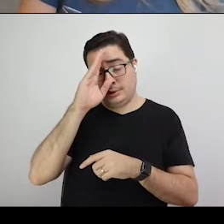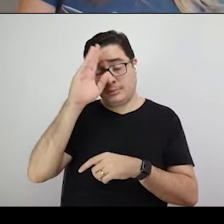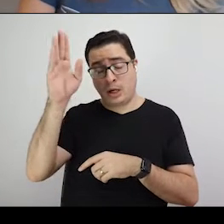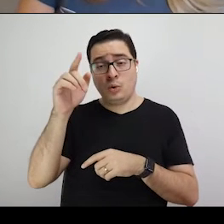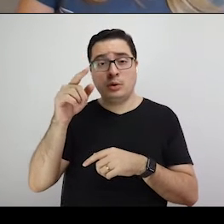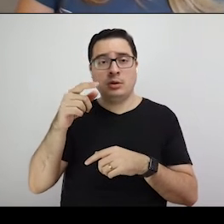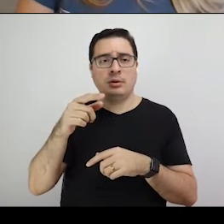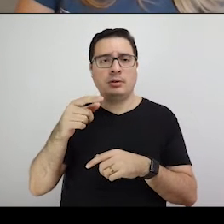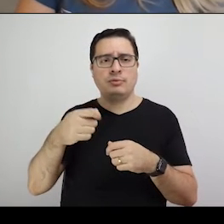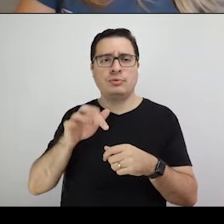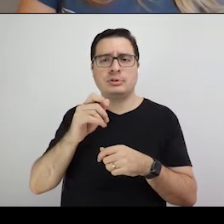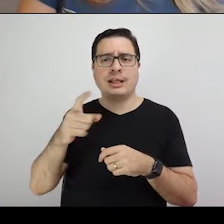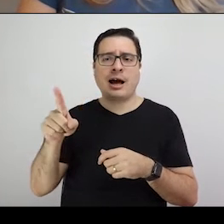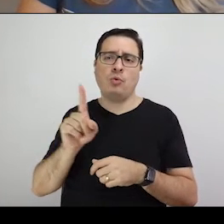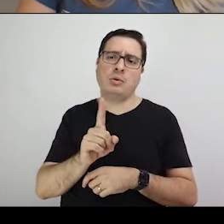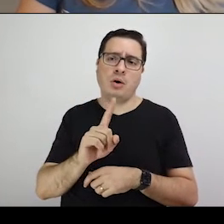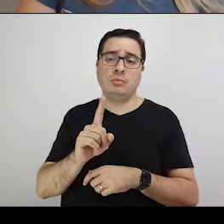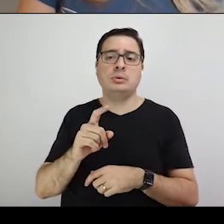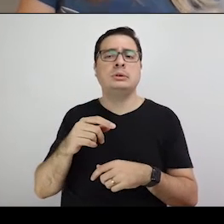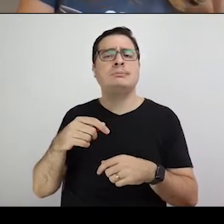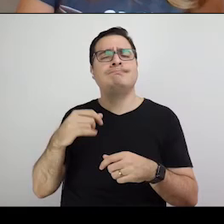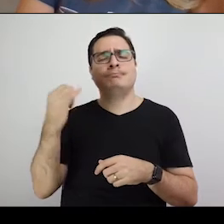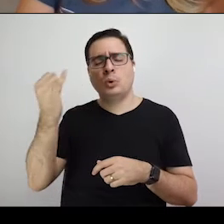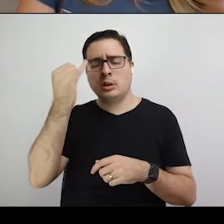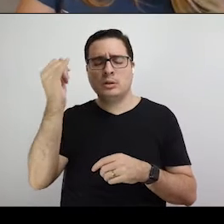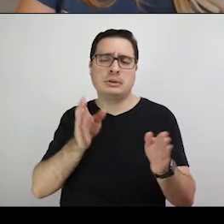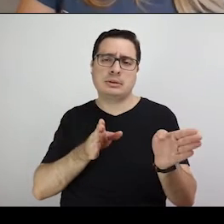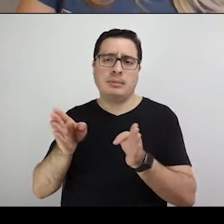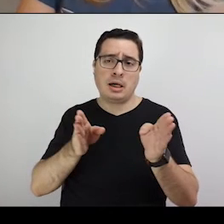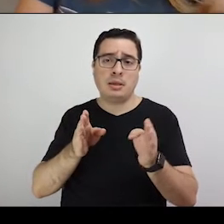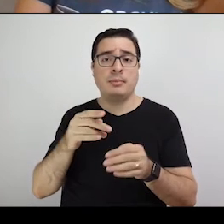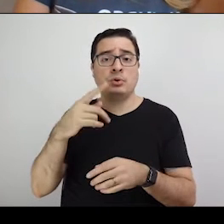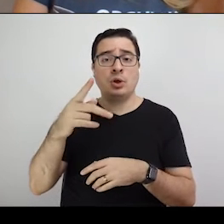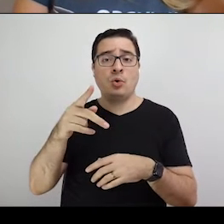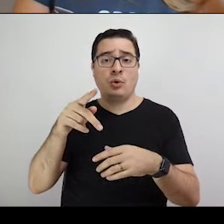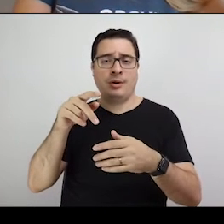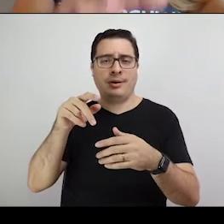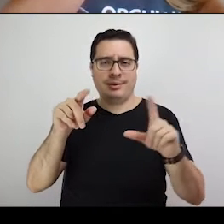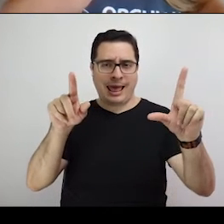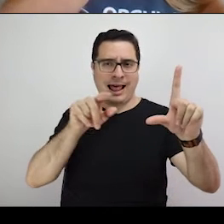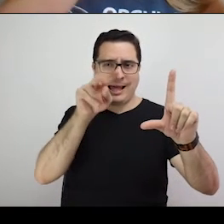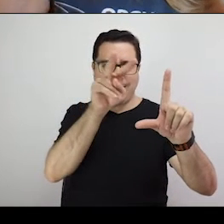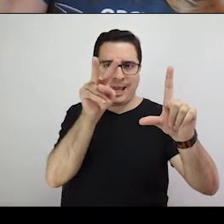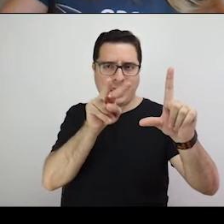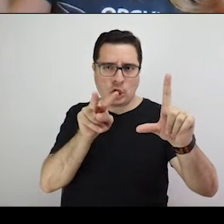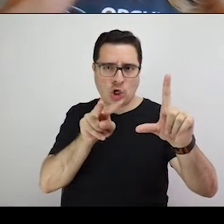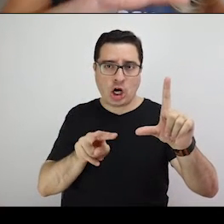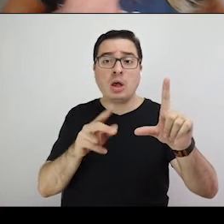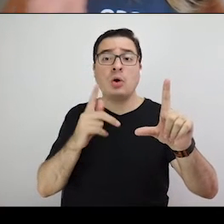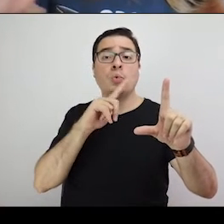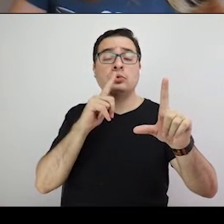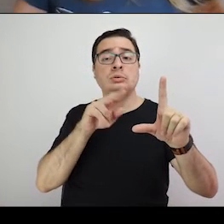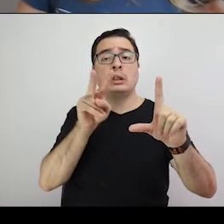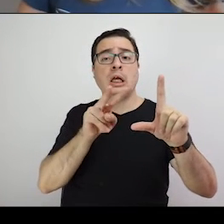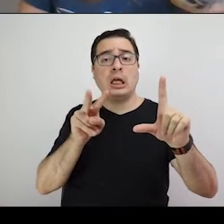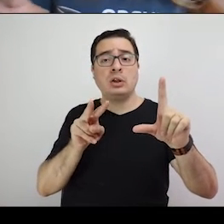funcionais, super importantes para a acessibilidade, para que o seu leitor de tela faça a leitura de